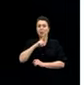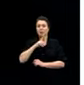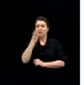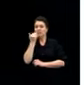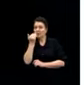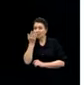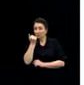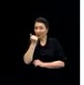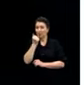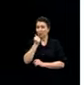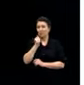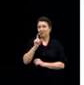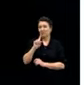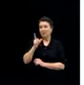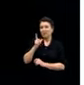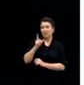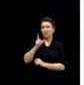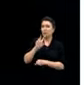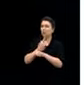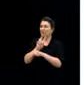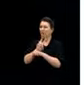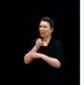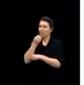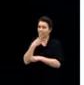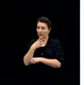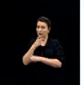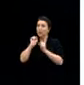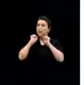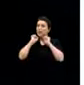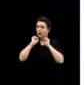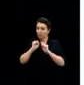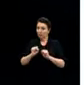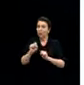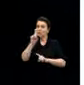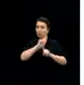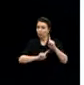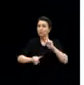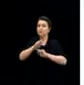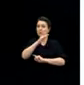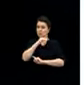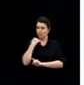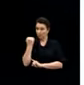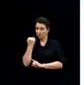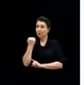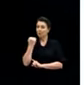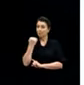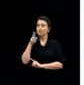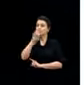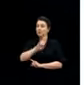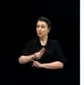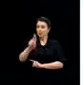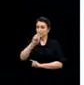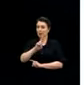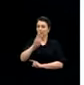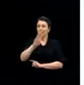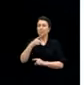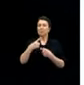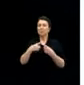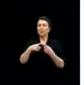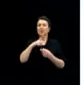conservados, causando até a morte de consumidores. Tá? Então, causando o botulismo,